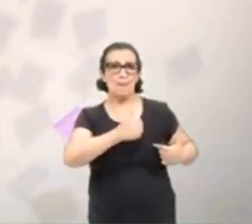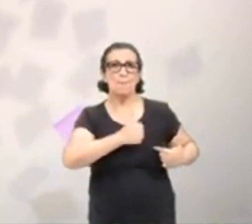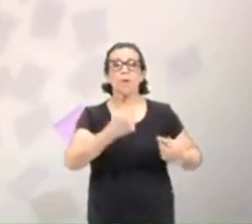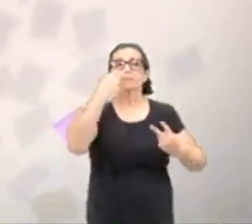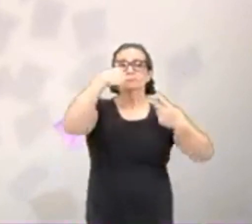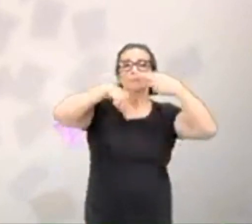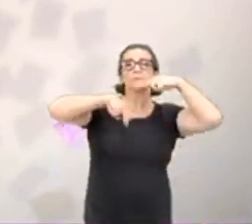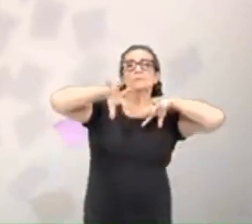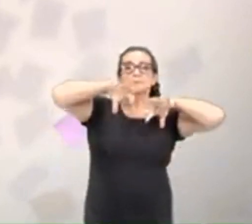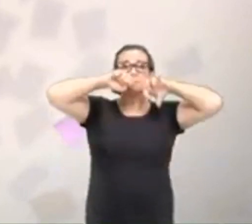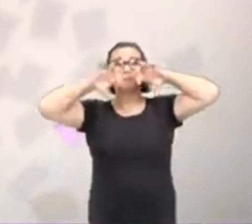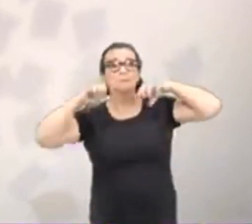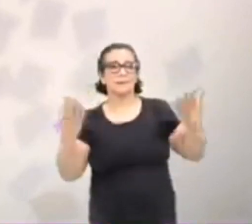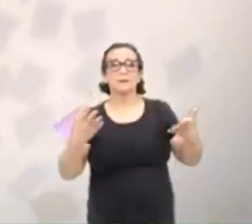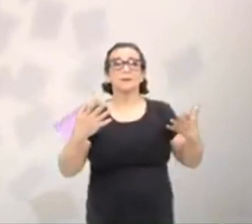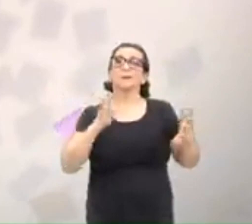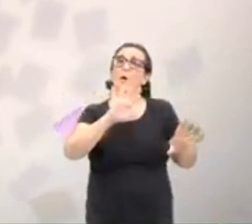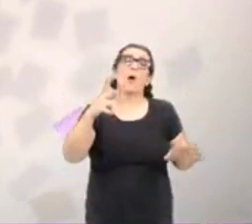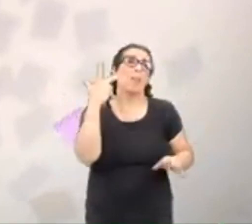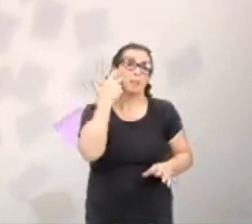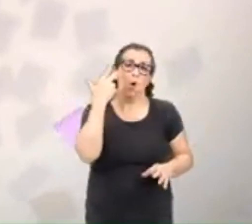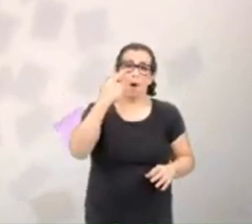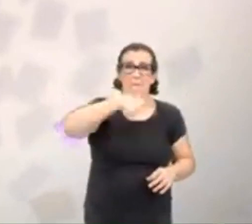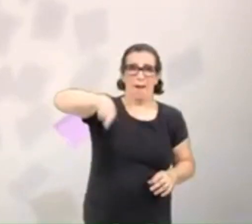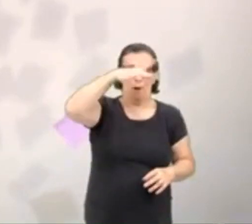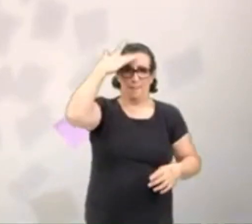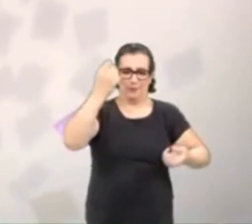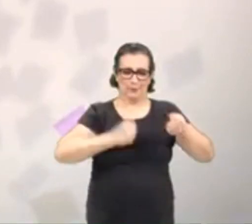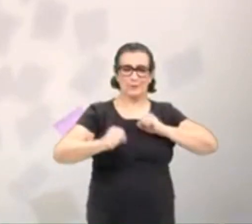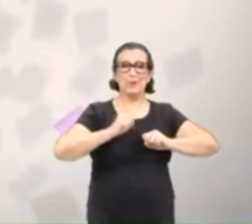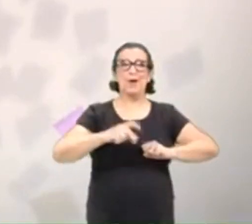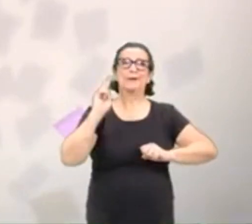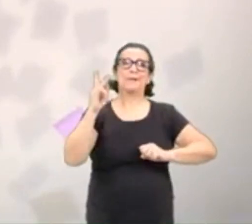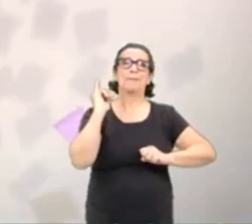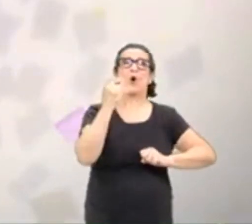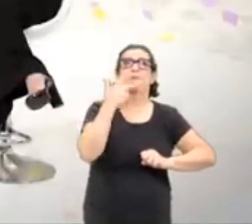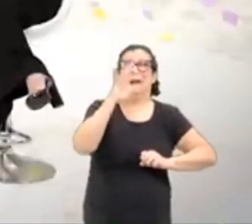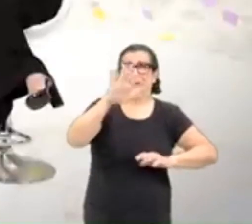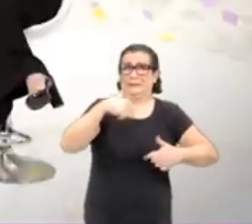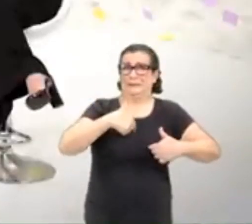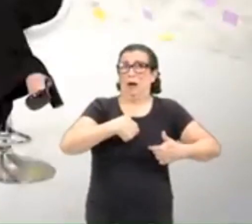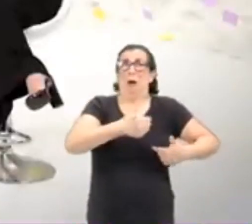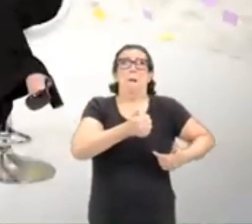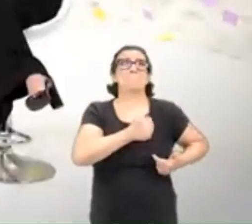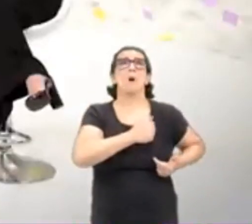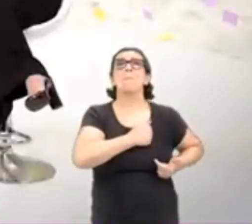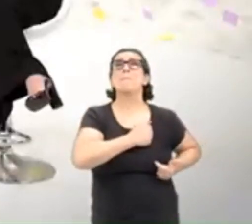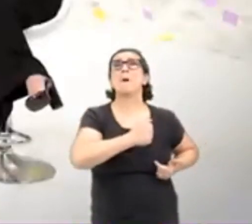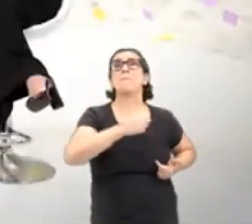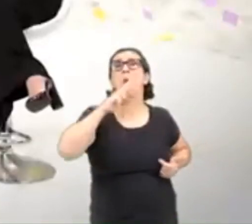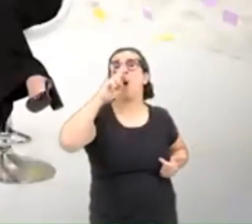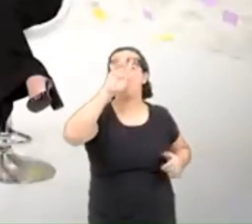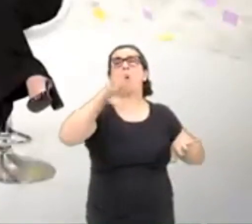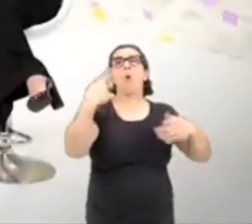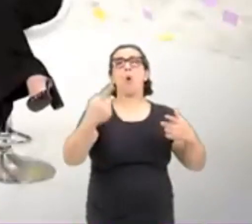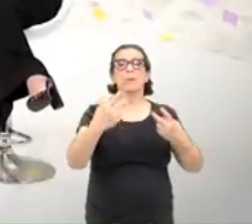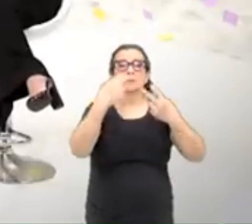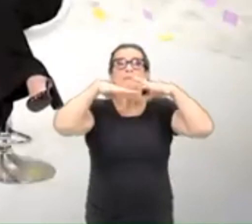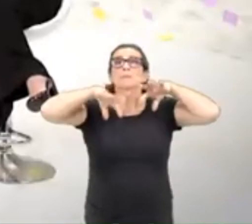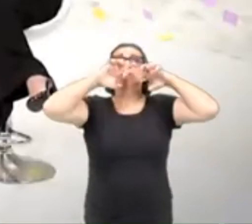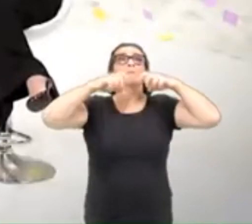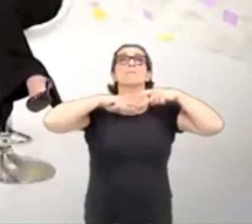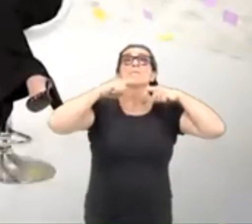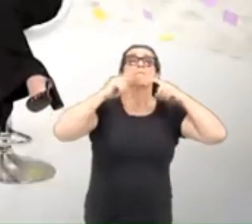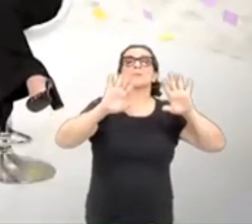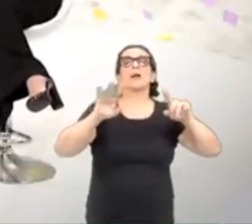respiratório Então não é incomum as pessoas com ansiedade relatarem taquicardia relatar em falta de